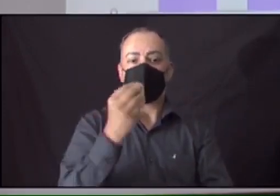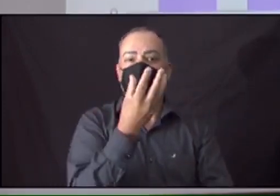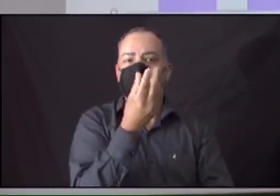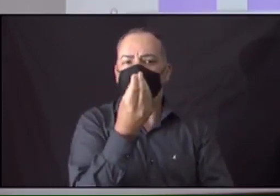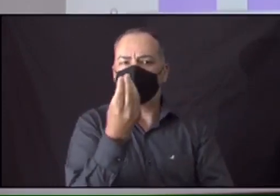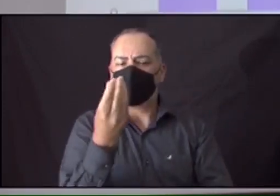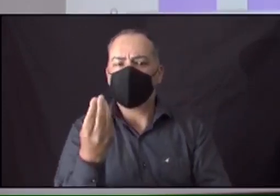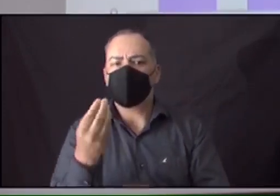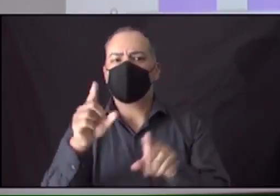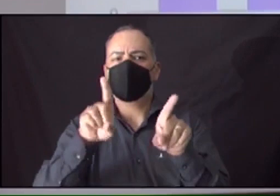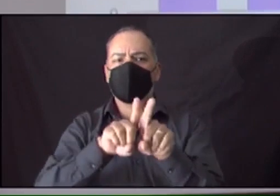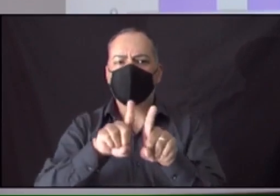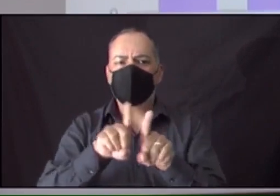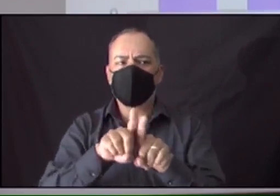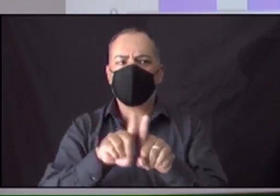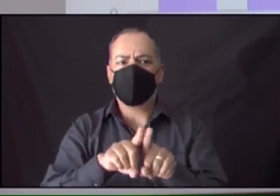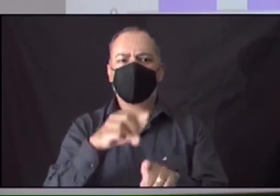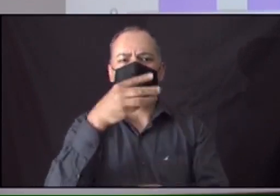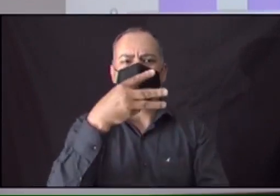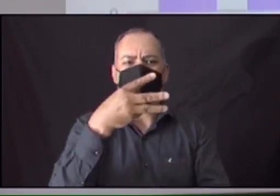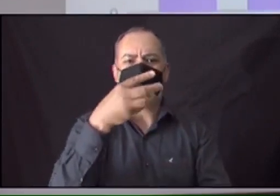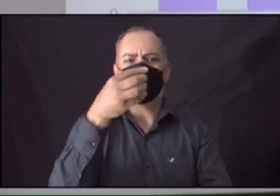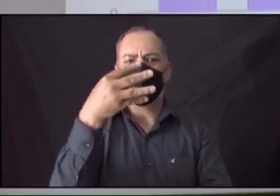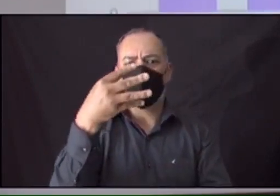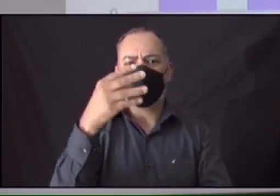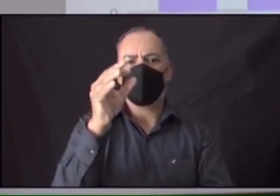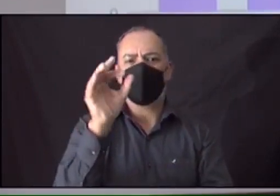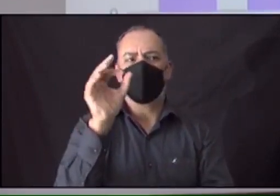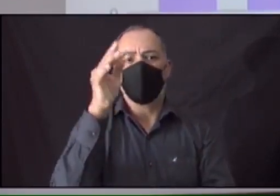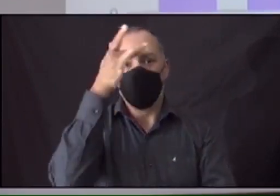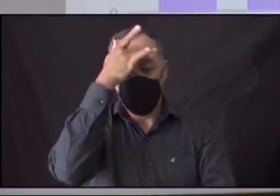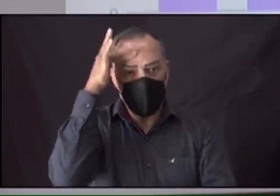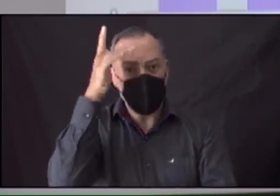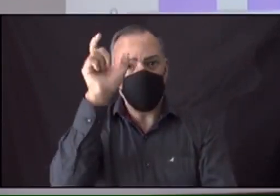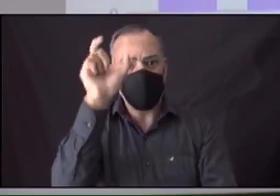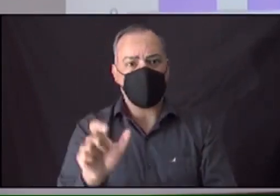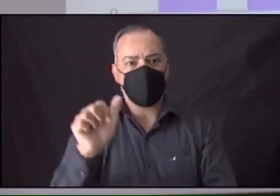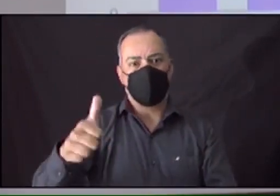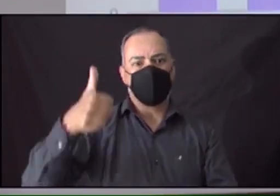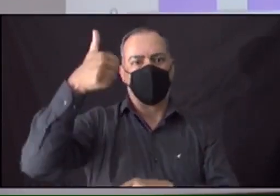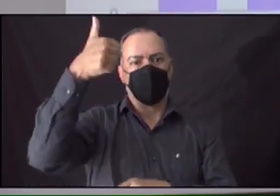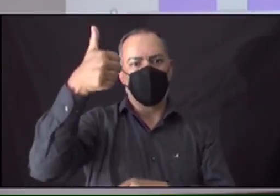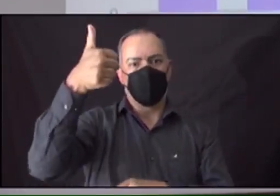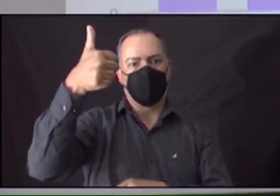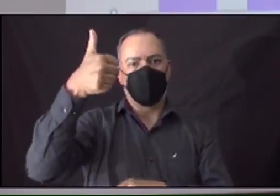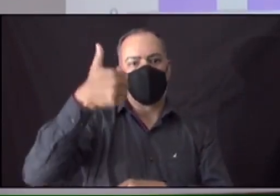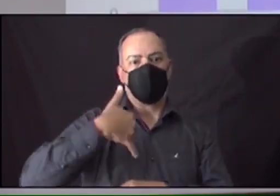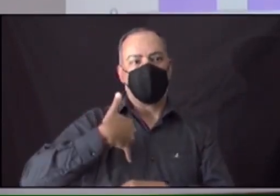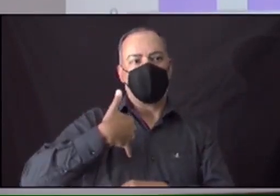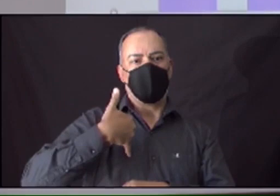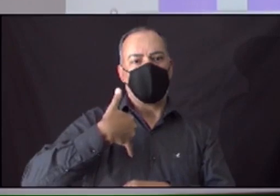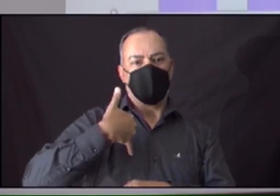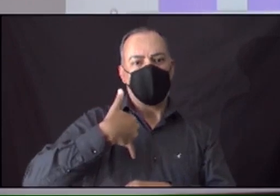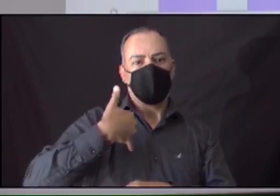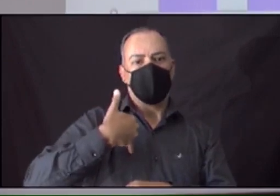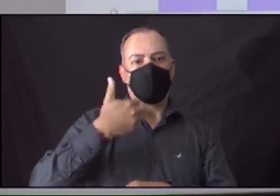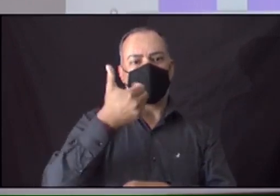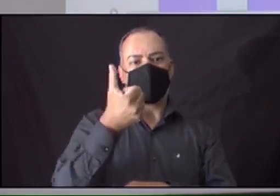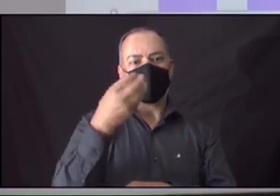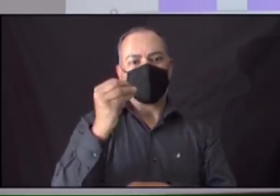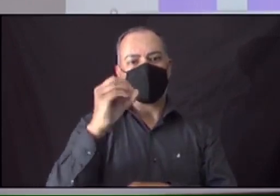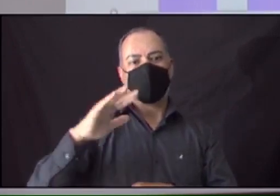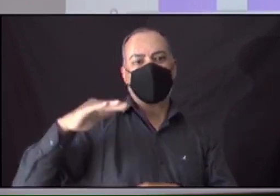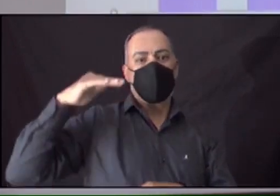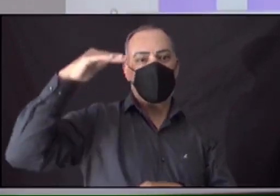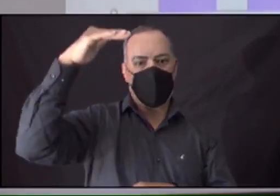80 anos, 34 casos confirmados. E acima de 81 anos, 15 casos confirmados. Então, a população de